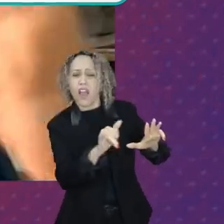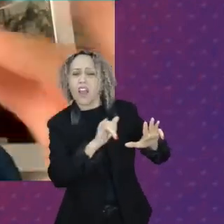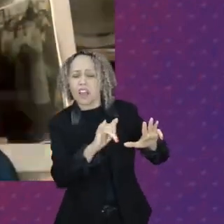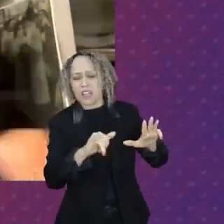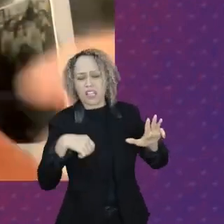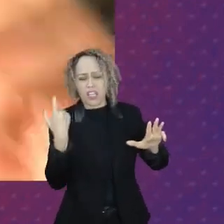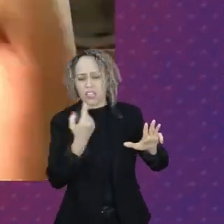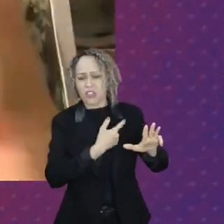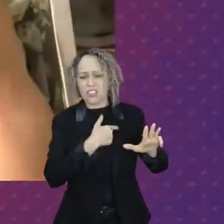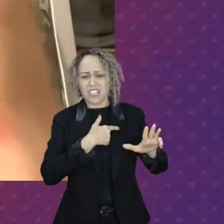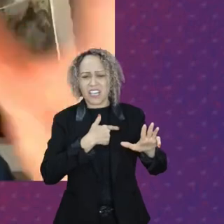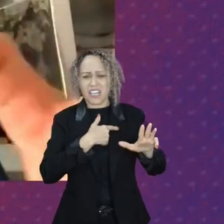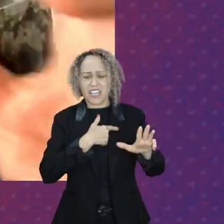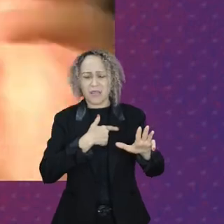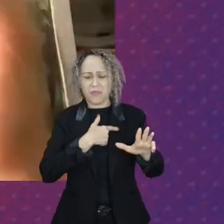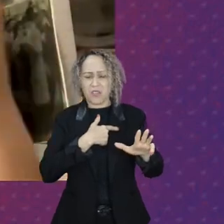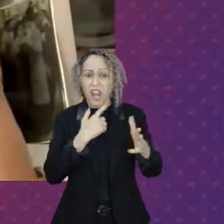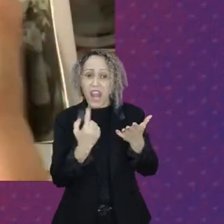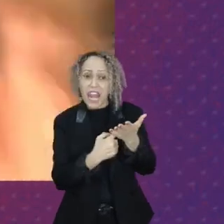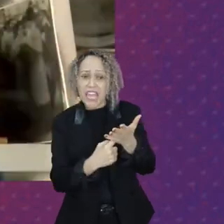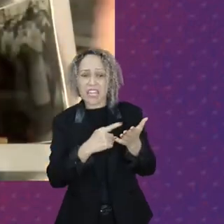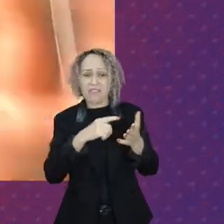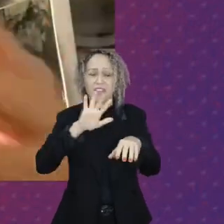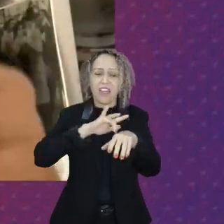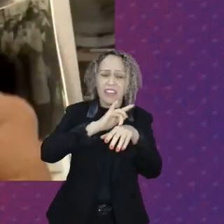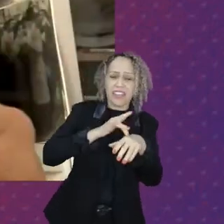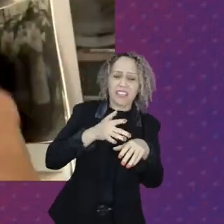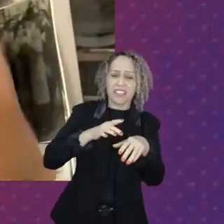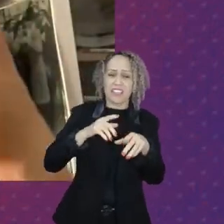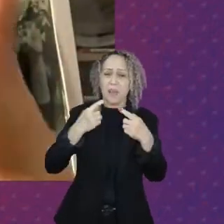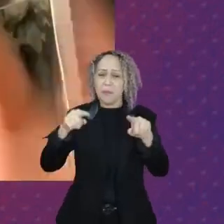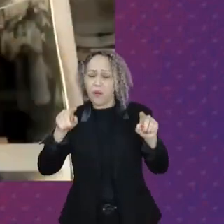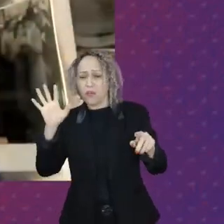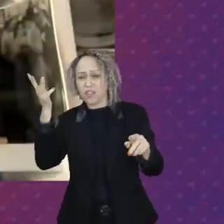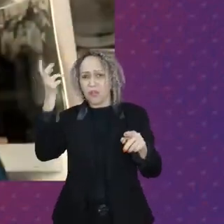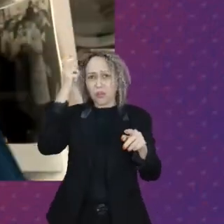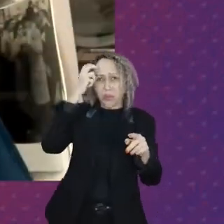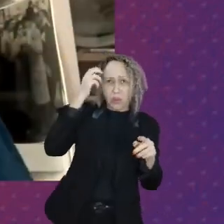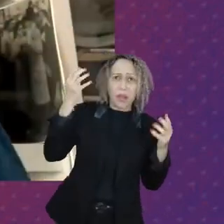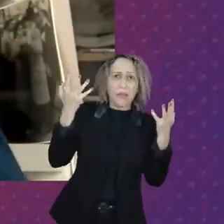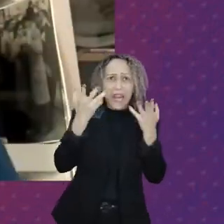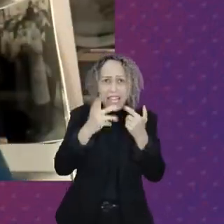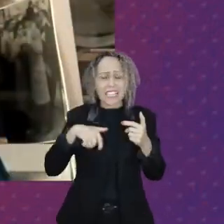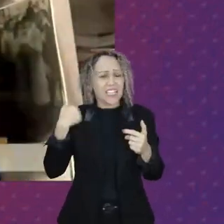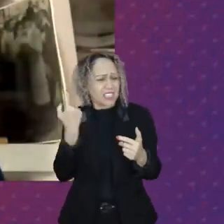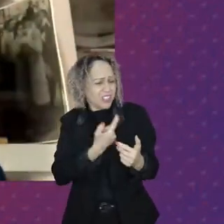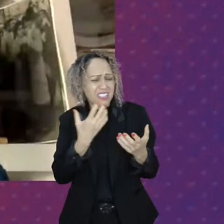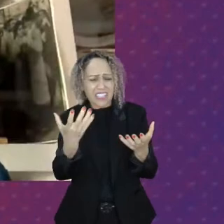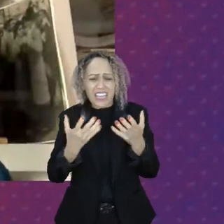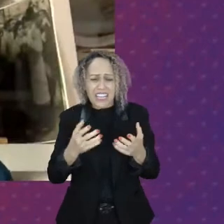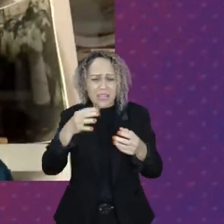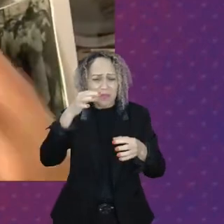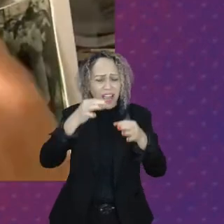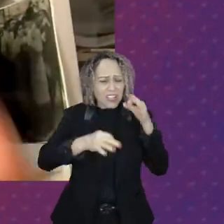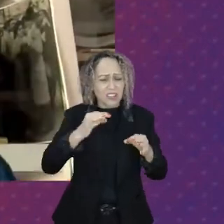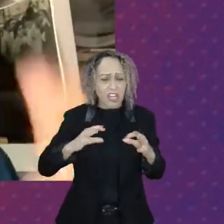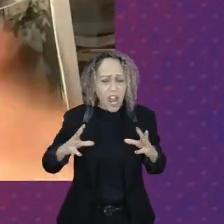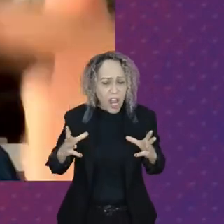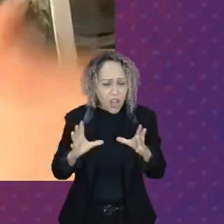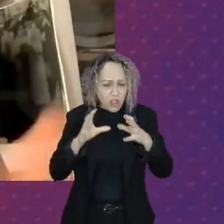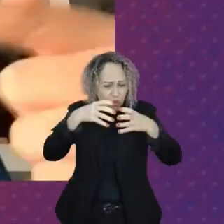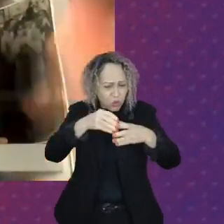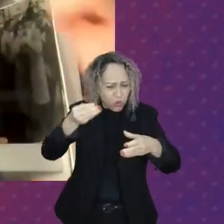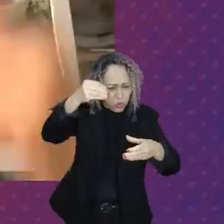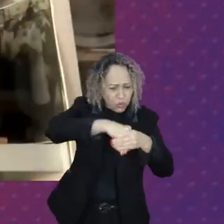queremos a dança, nós queremos a música, nós queremos a cultura, nós queremos a beleza, nós queremos a justiça, tudo junto. As